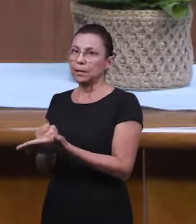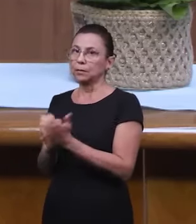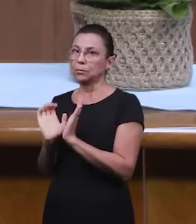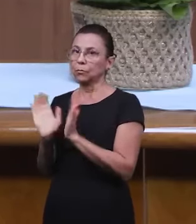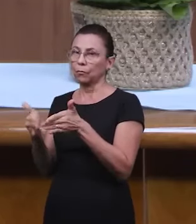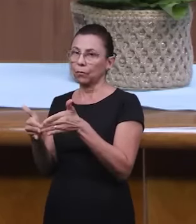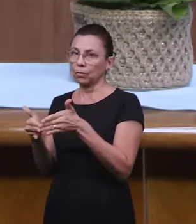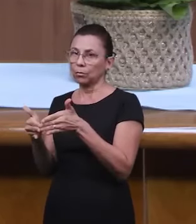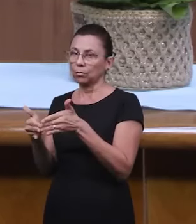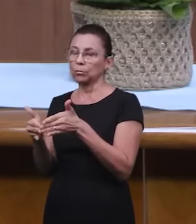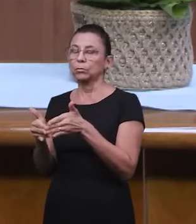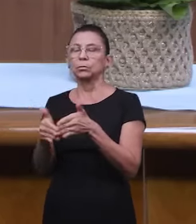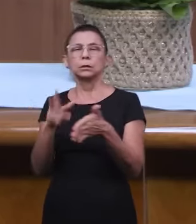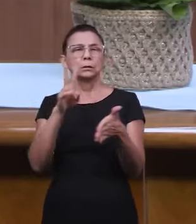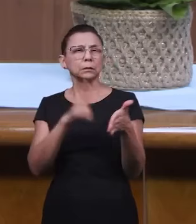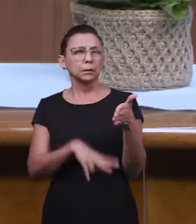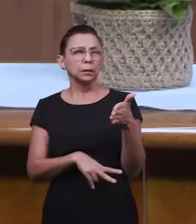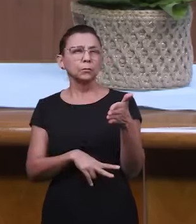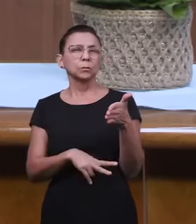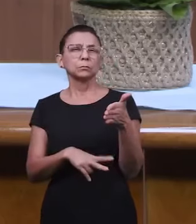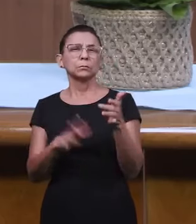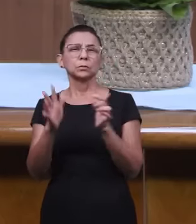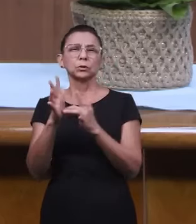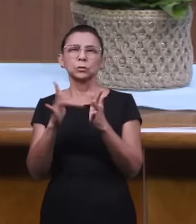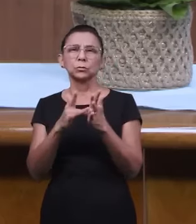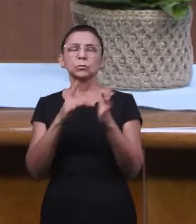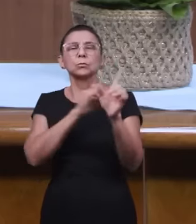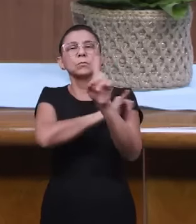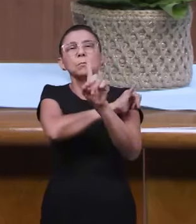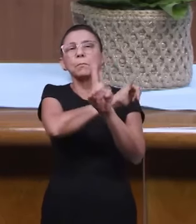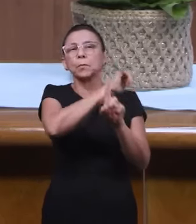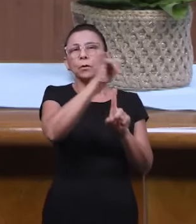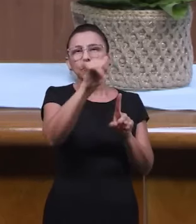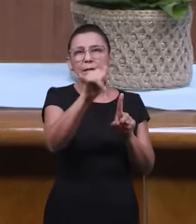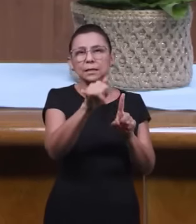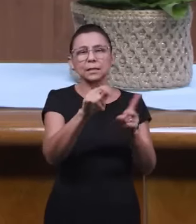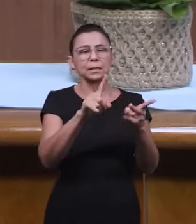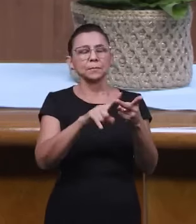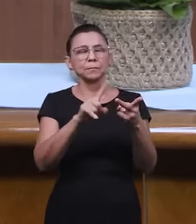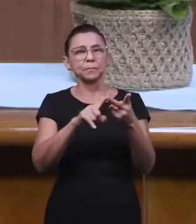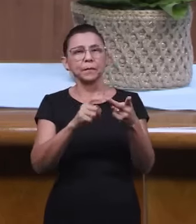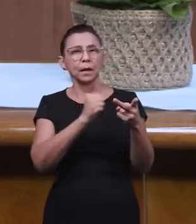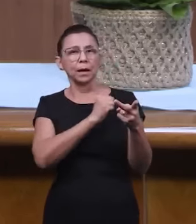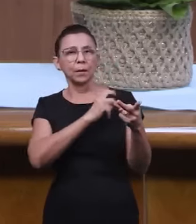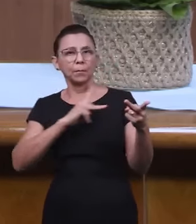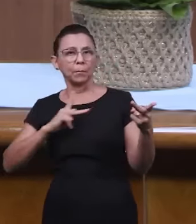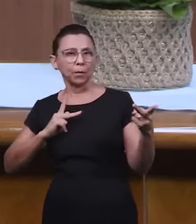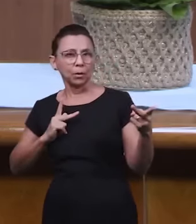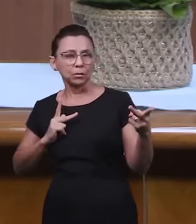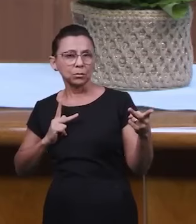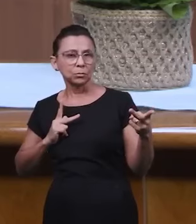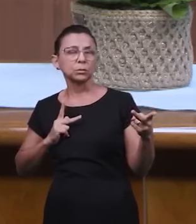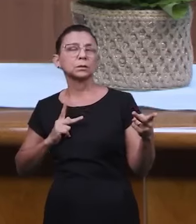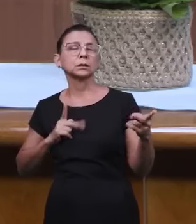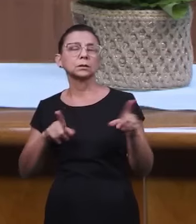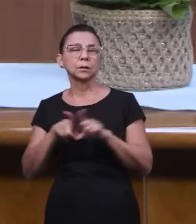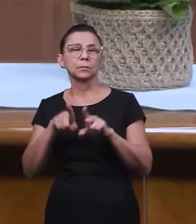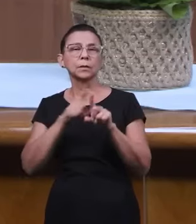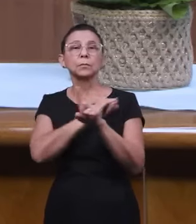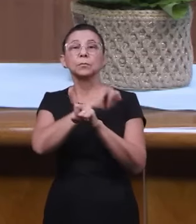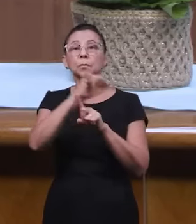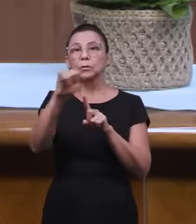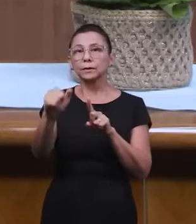Novo, nós lemos profecias do Senhor Jesus, dos apóstolos, além daquilo que